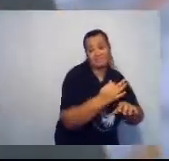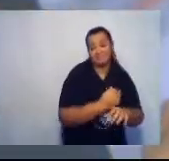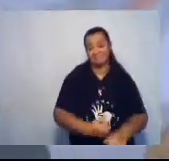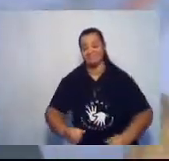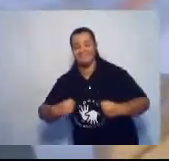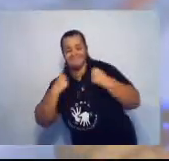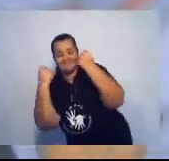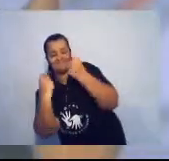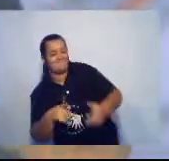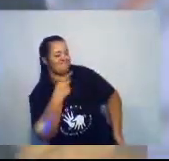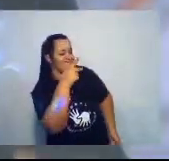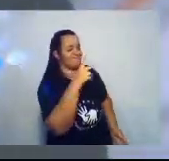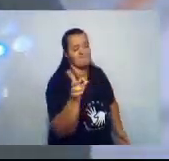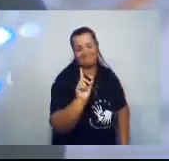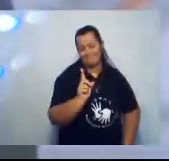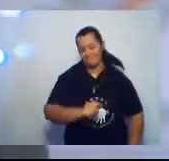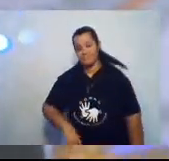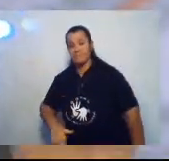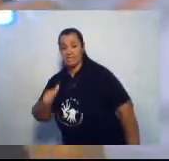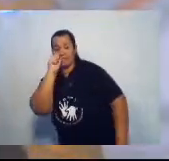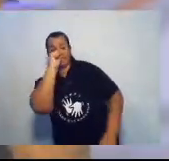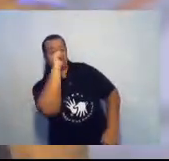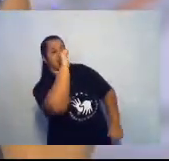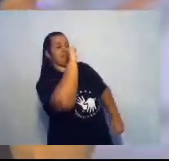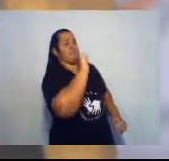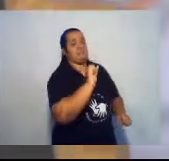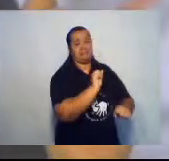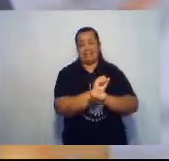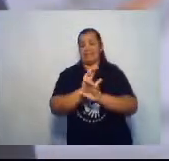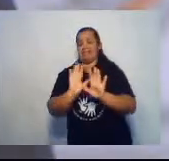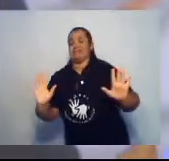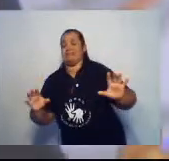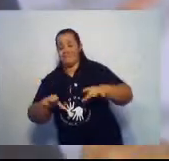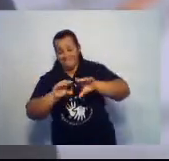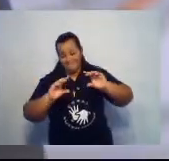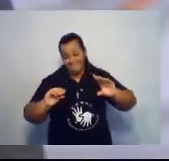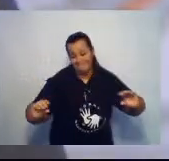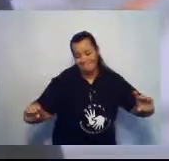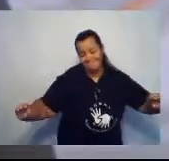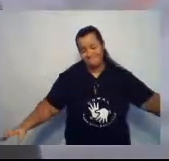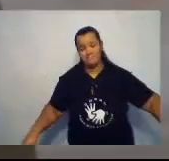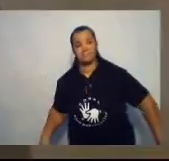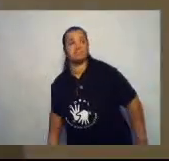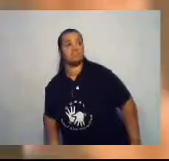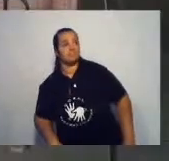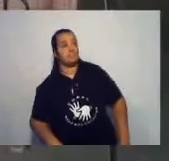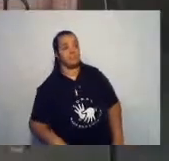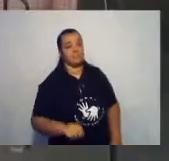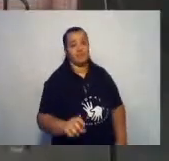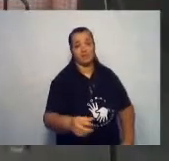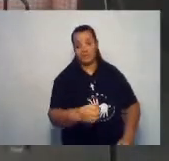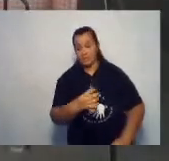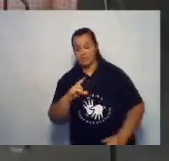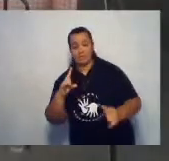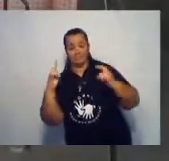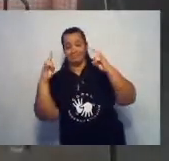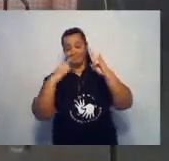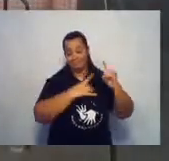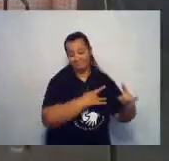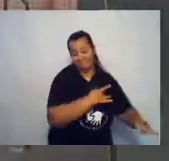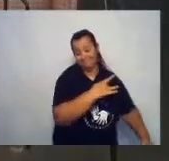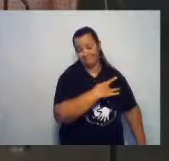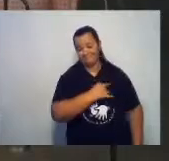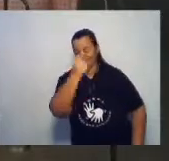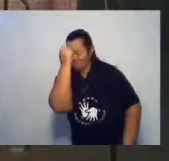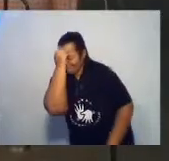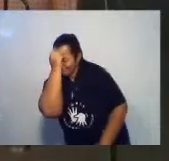Faltou coragem pra dizer que não. Bebi, liguei, parei no seu colchão. Chegou apaixonado e